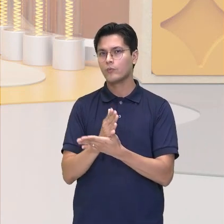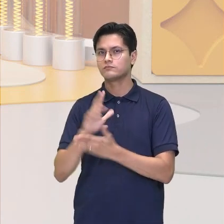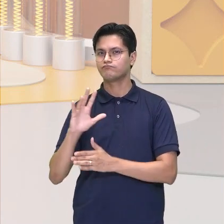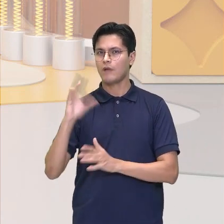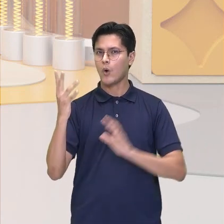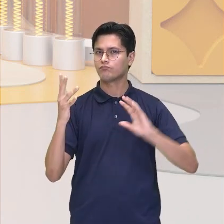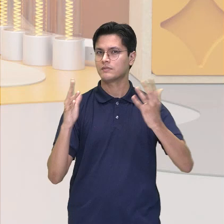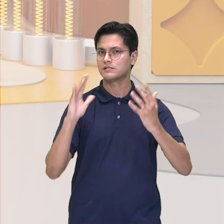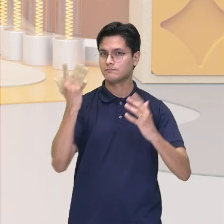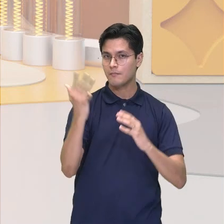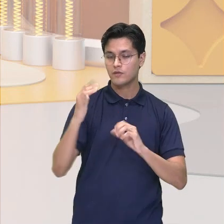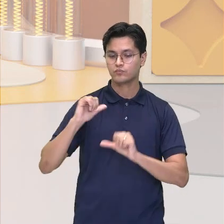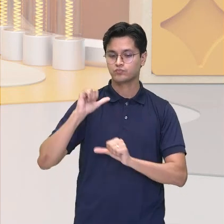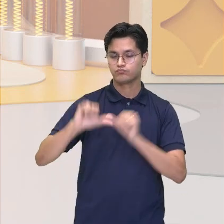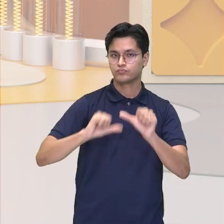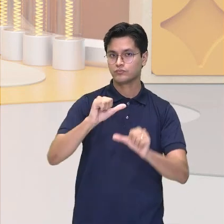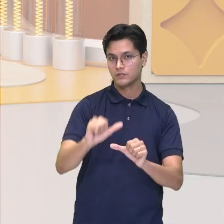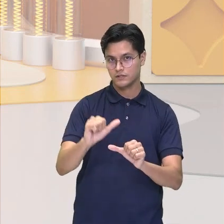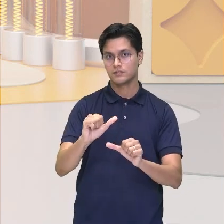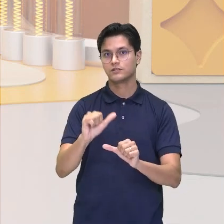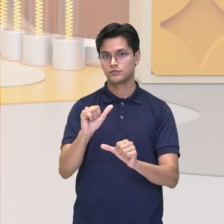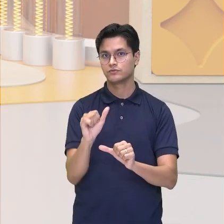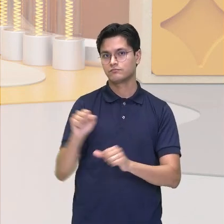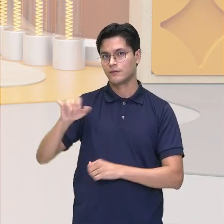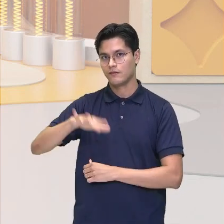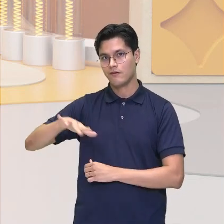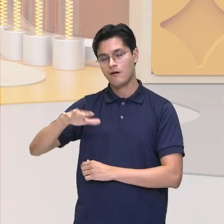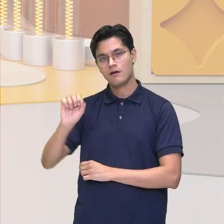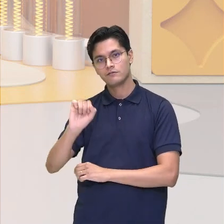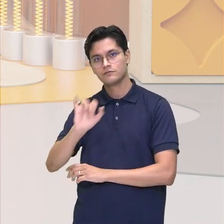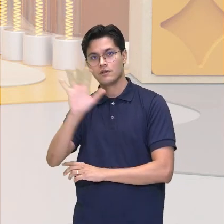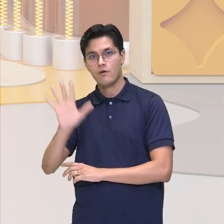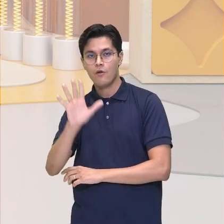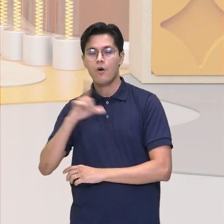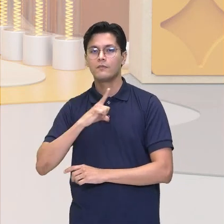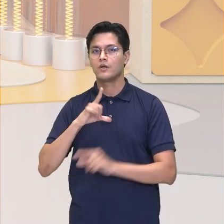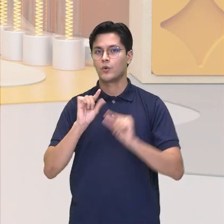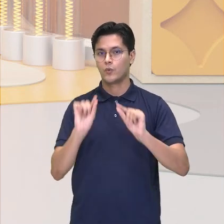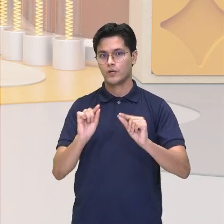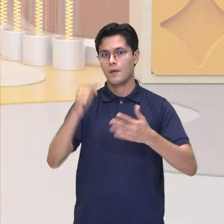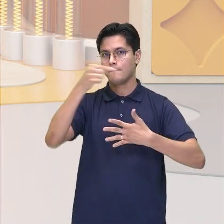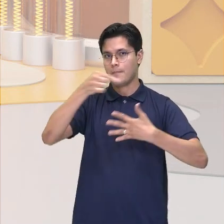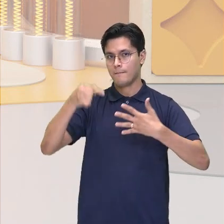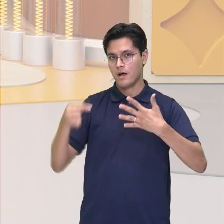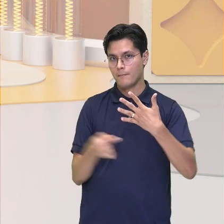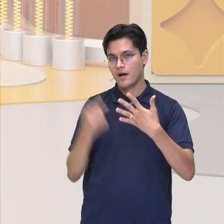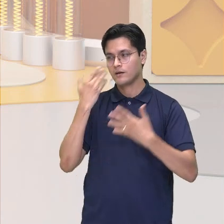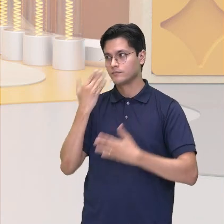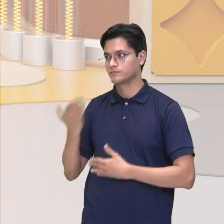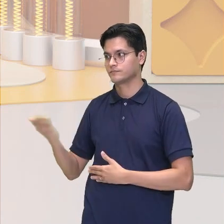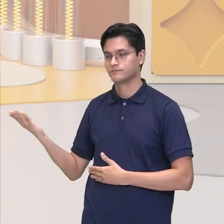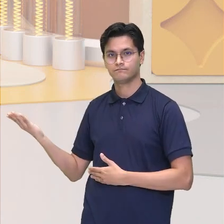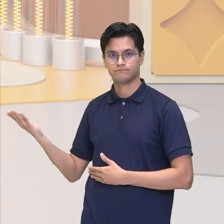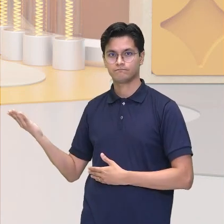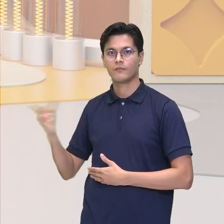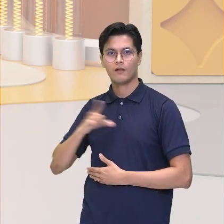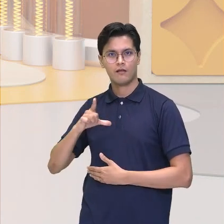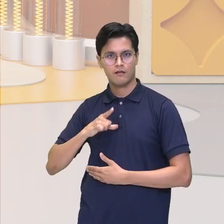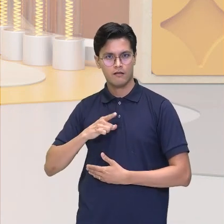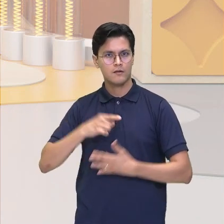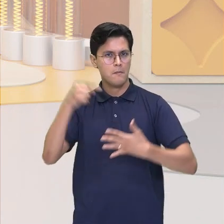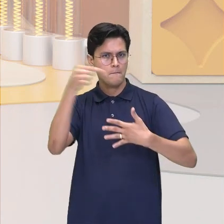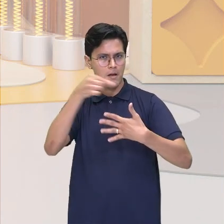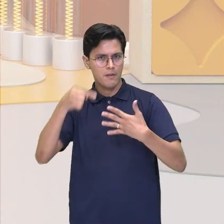acontecer na Europa, e essas mudanças tem elencado aqui embaixo, né, que são elementos chaves